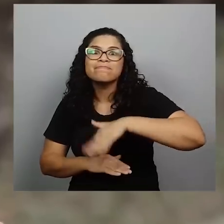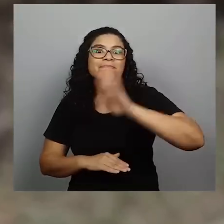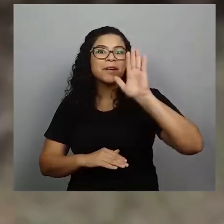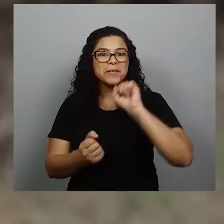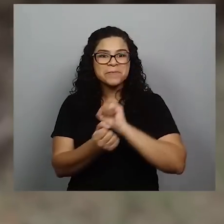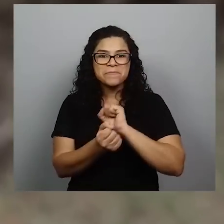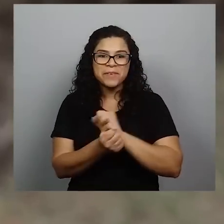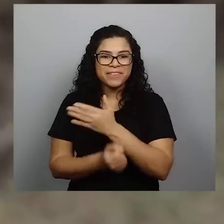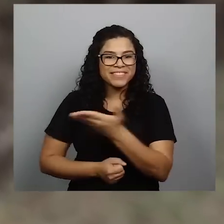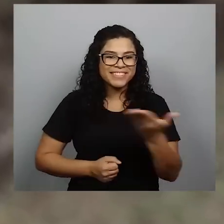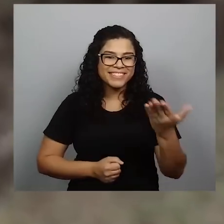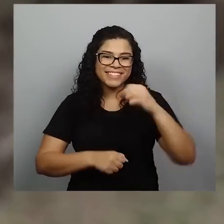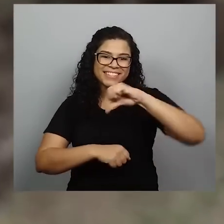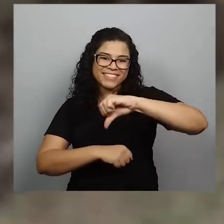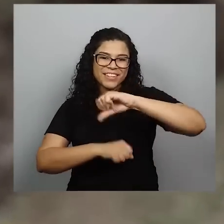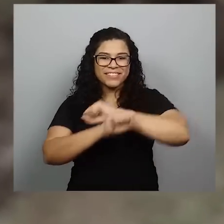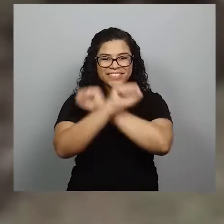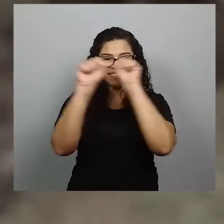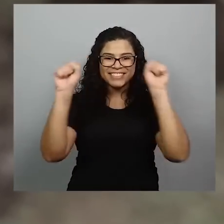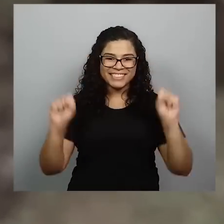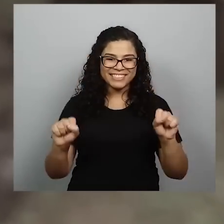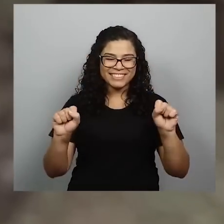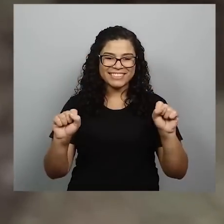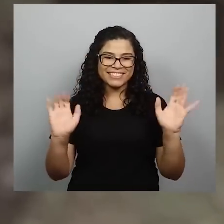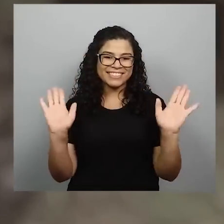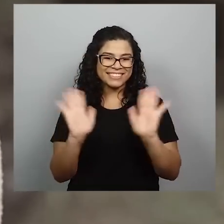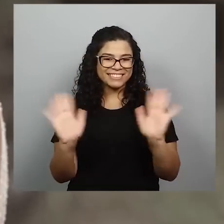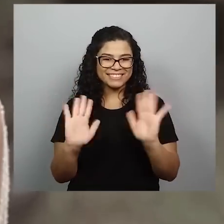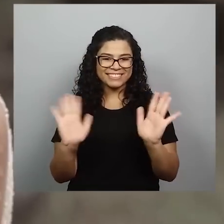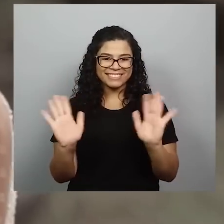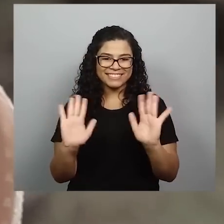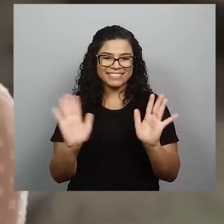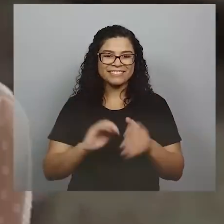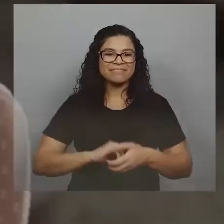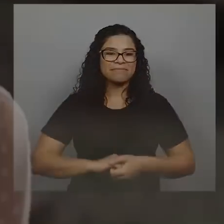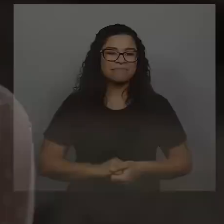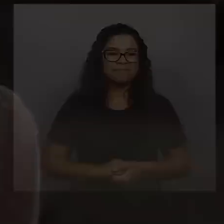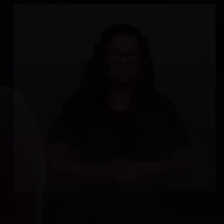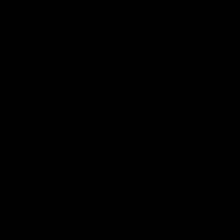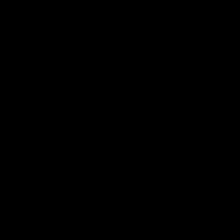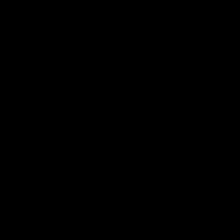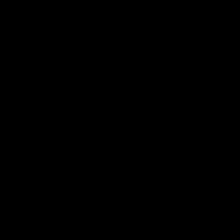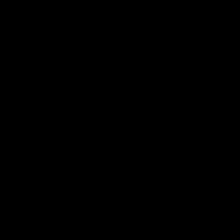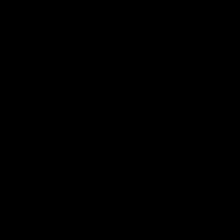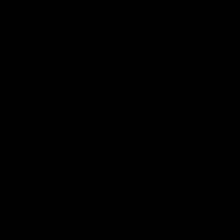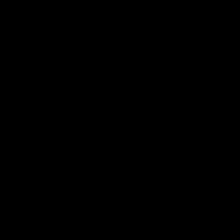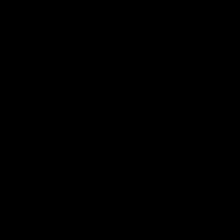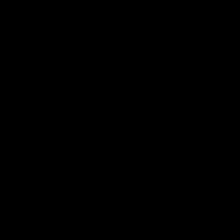mais e eu espero vocês às 9 da manhã. Até lá, tchau, tchau!